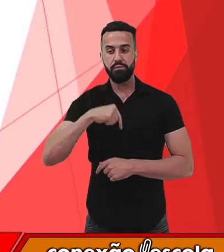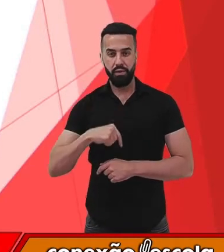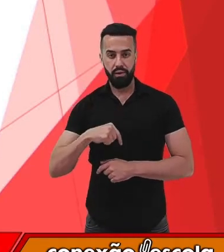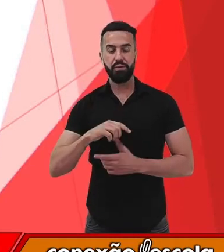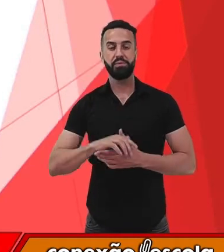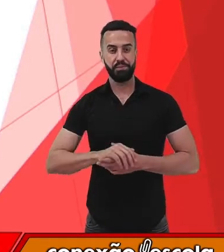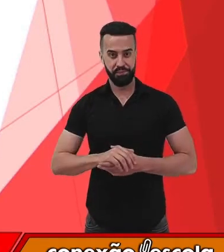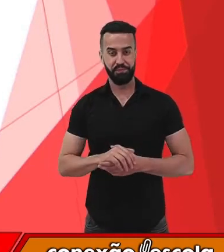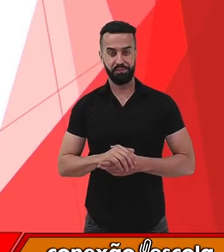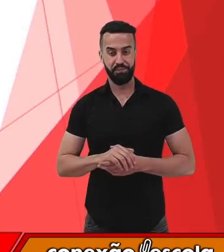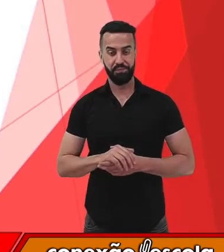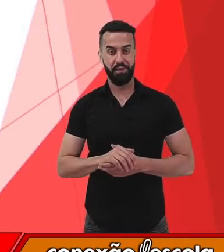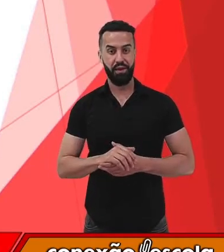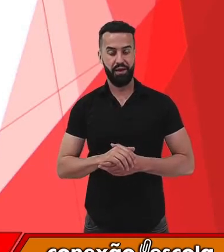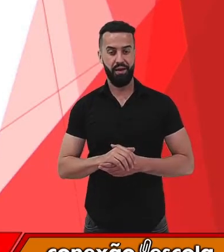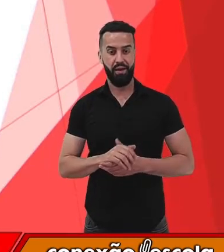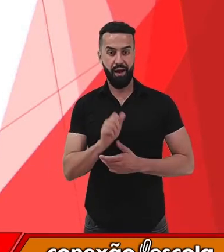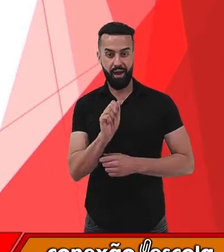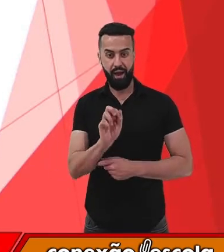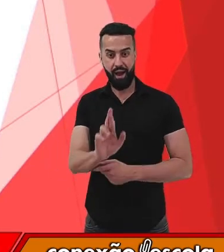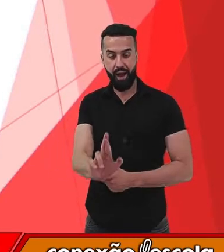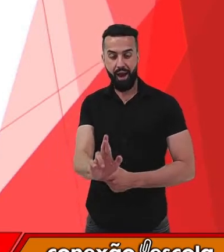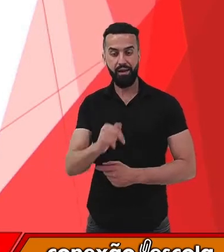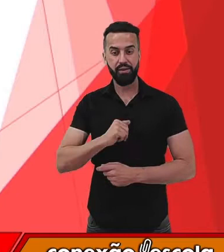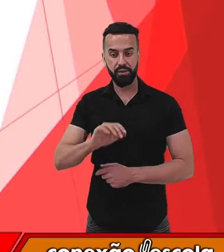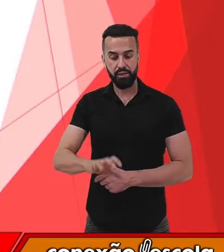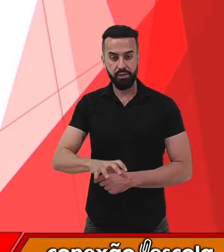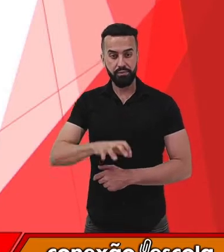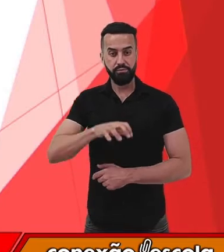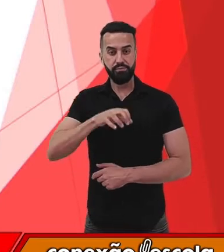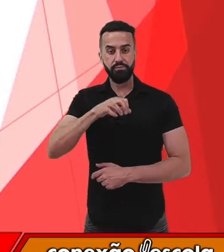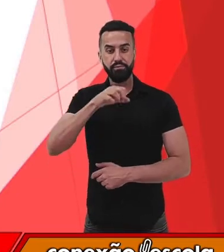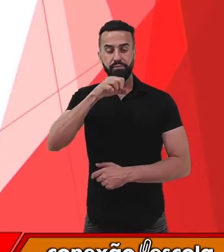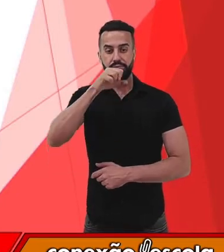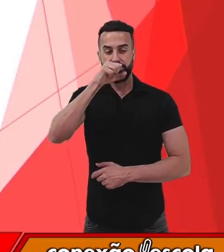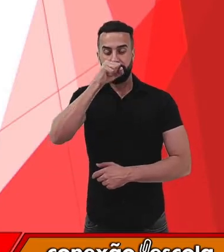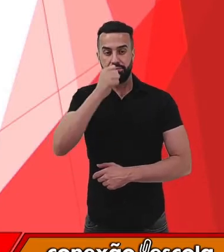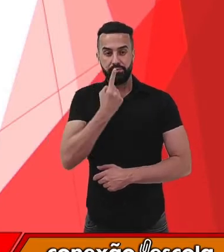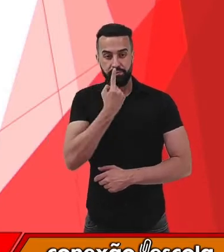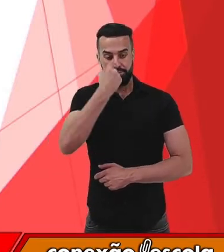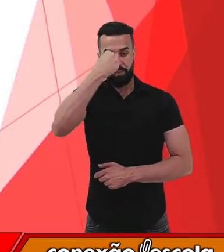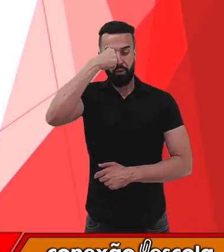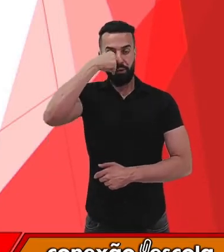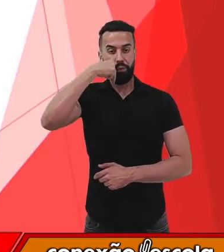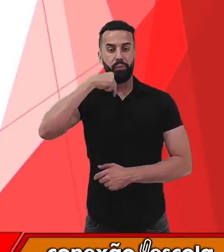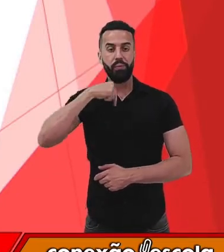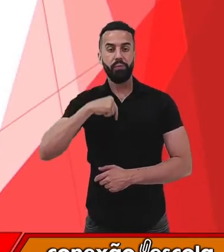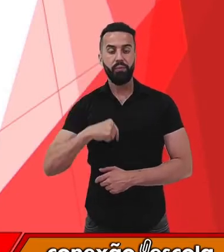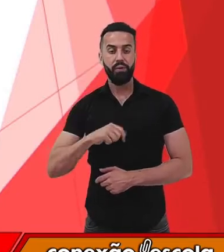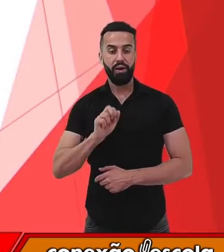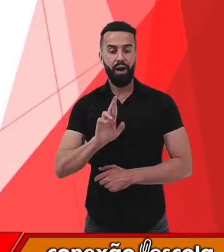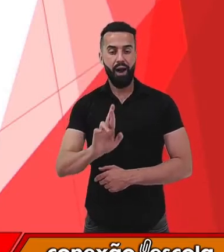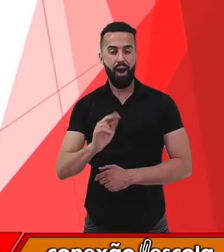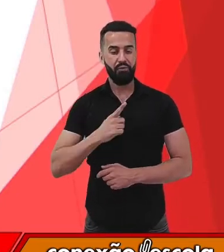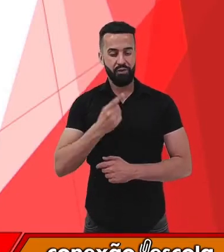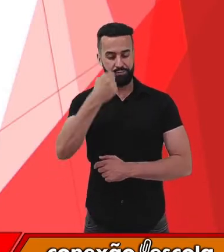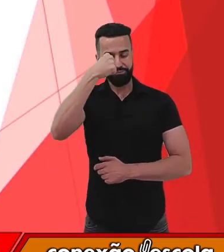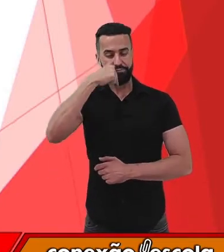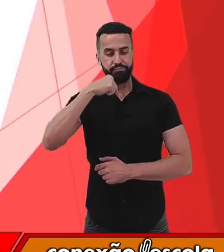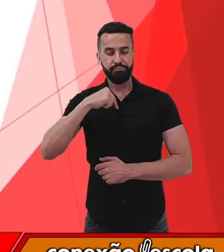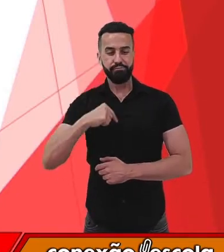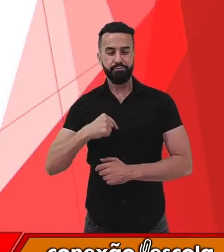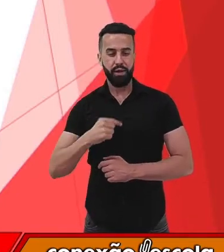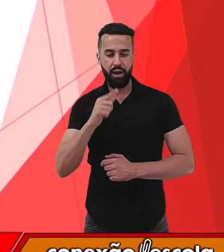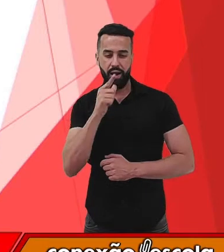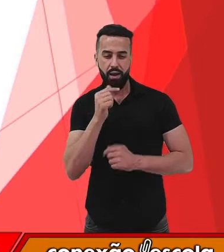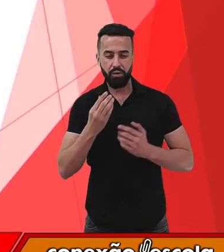inspirado, lá na cavidade nasal, que é rica em vasos sanguíneos, esse ar vai ser umedecido e